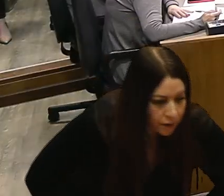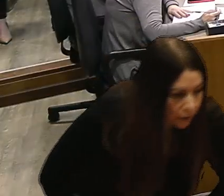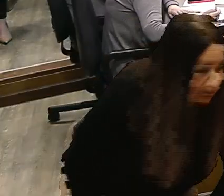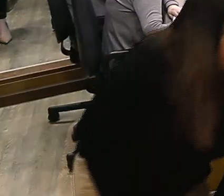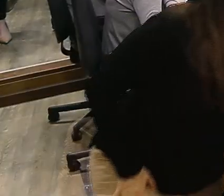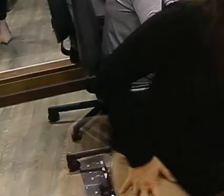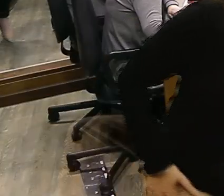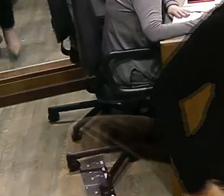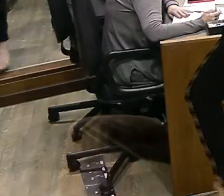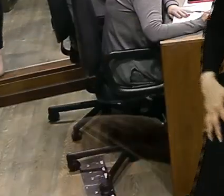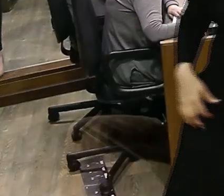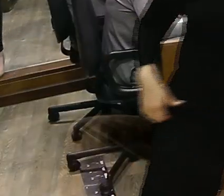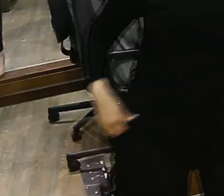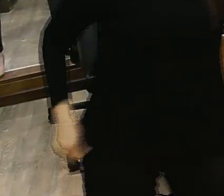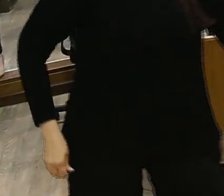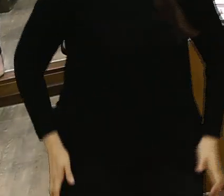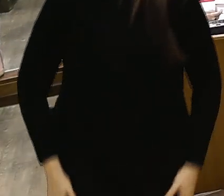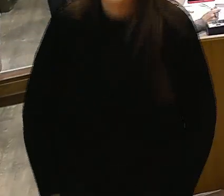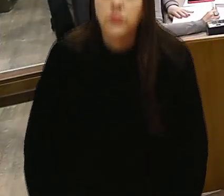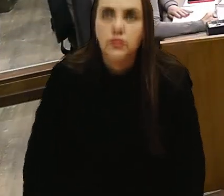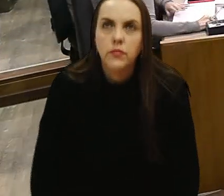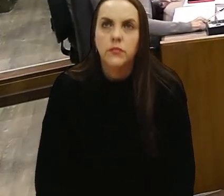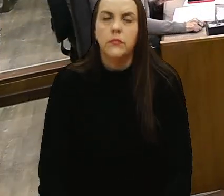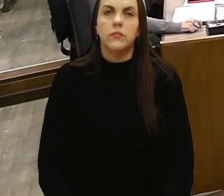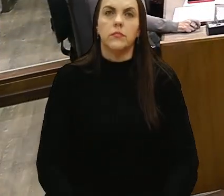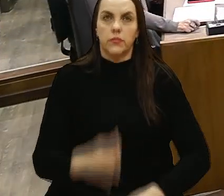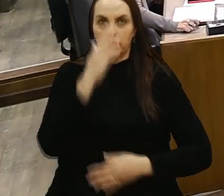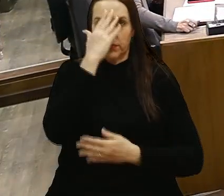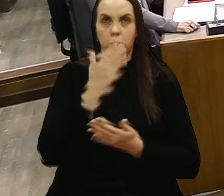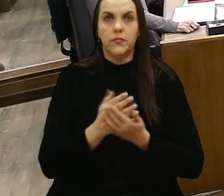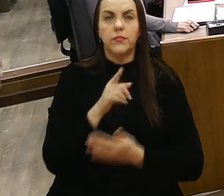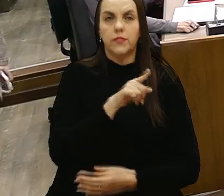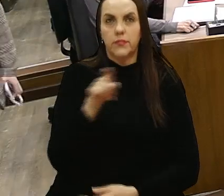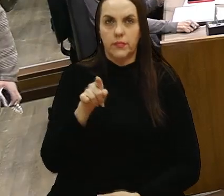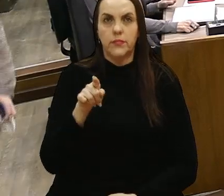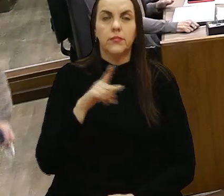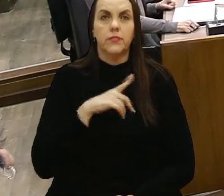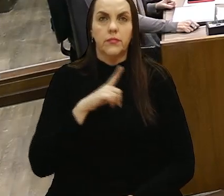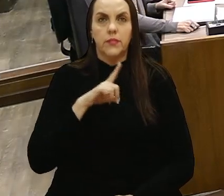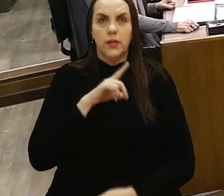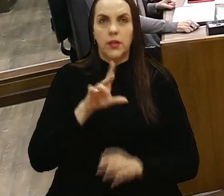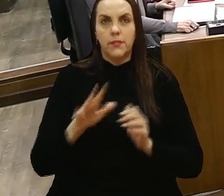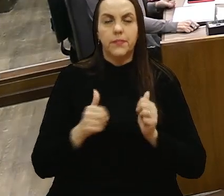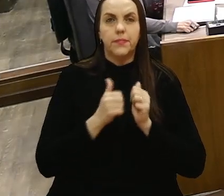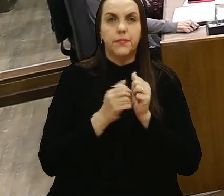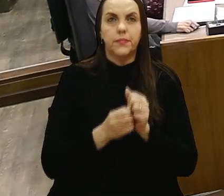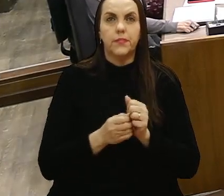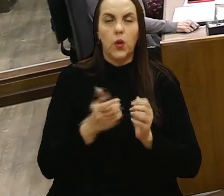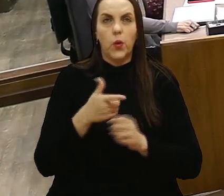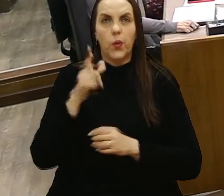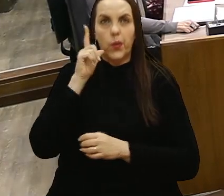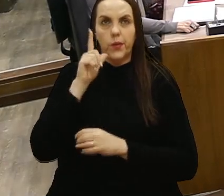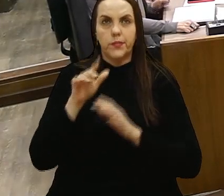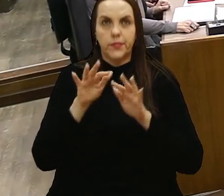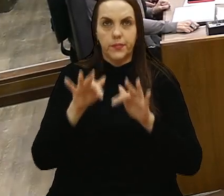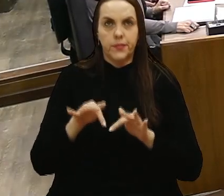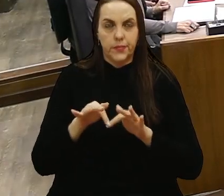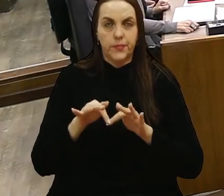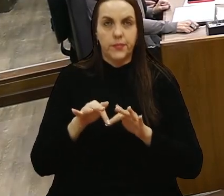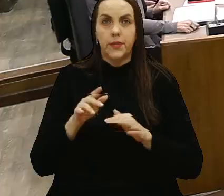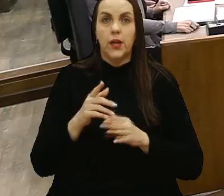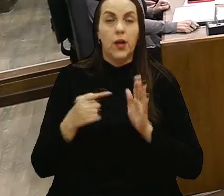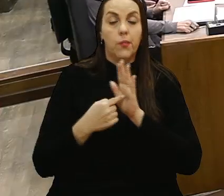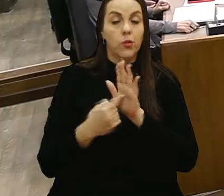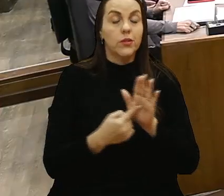a senhora exemplifica a posição que nós decidimos ter na nossa bancada ontem, mas mais do que isso, a gente gosta de apresentar incompetência em números,